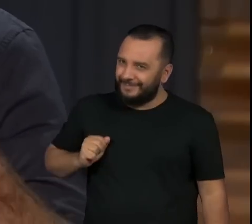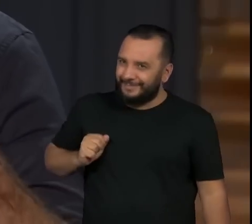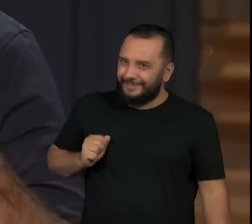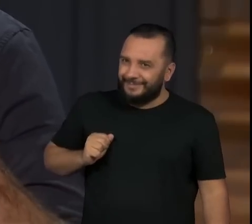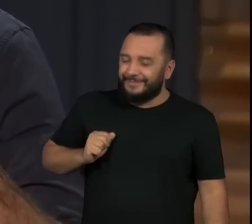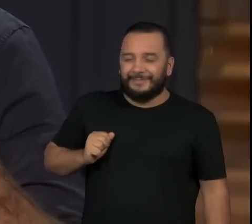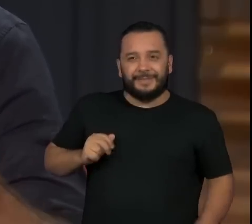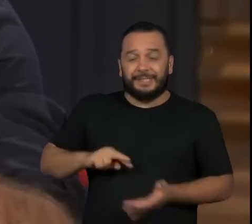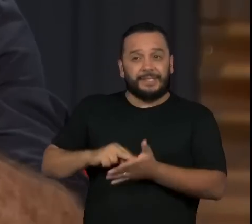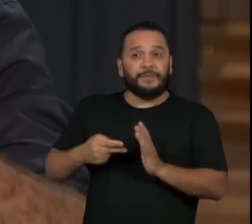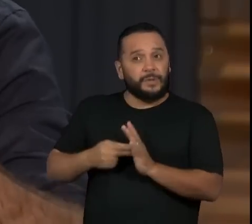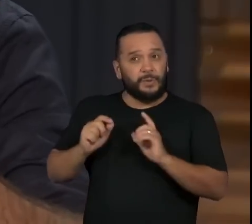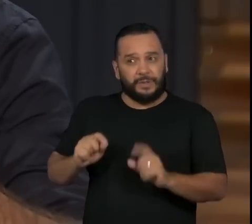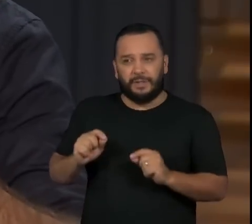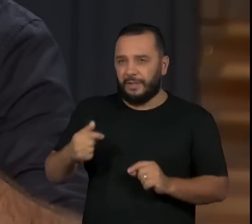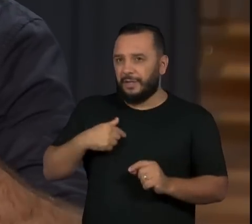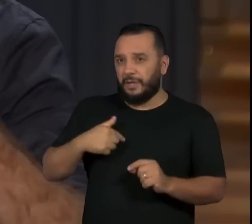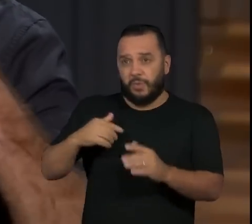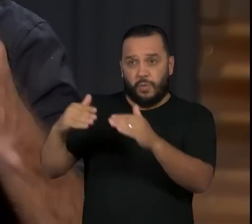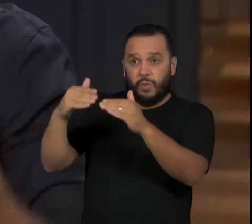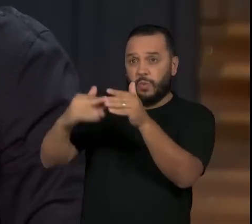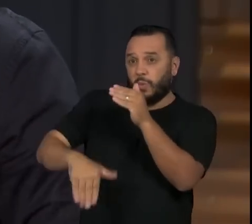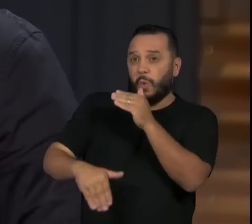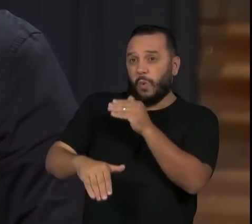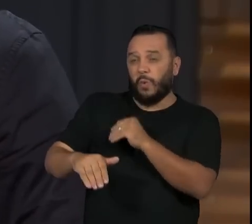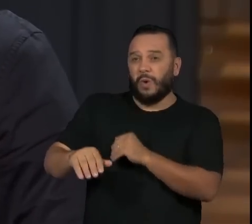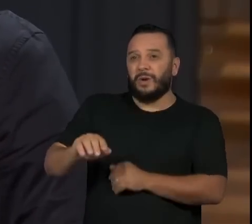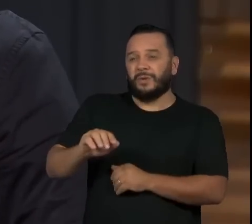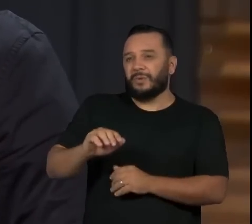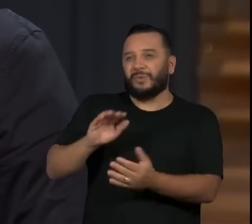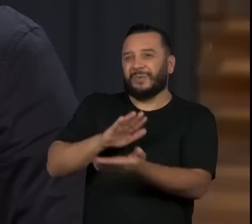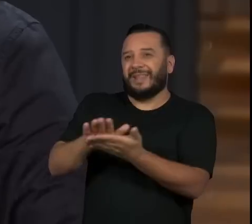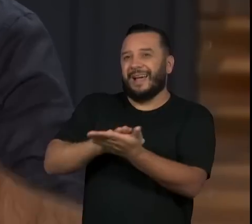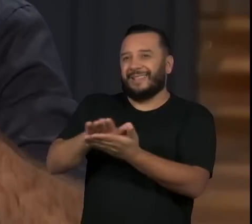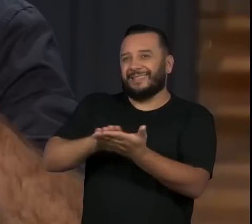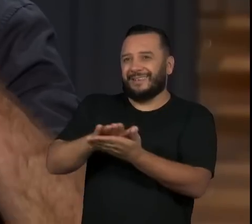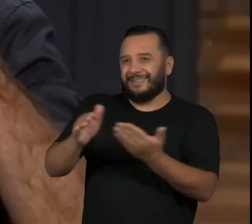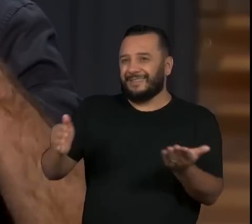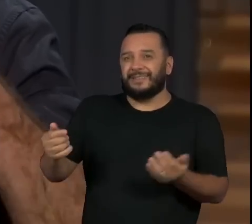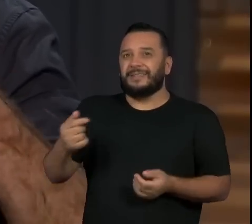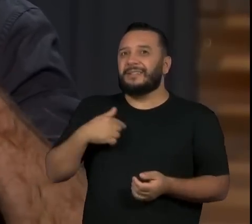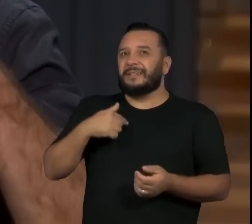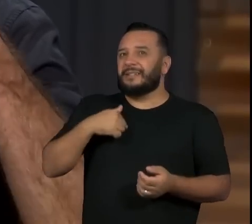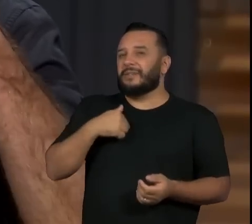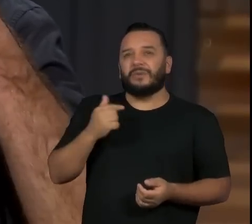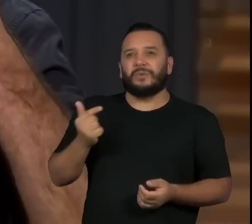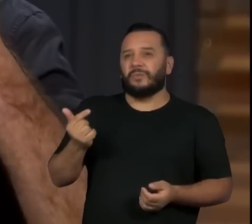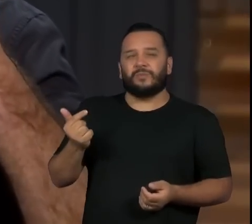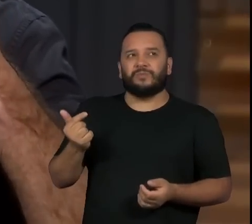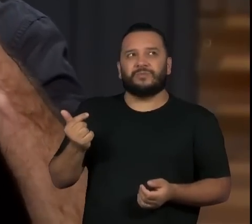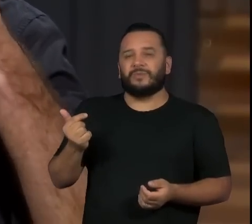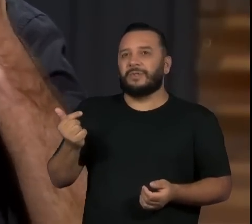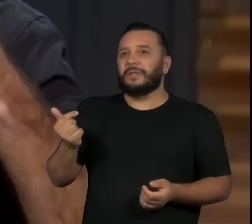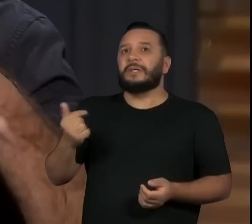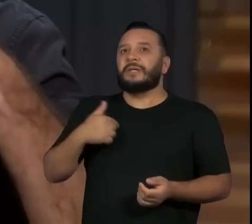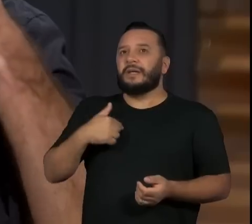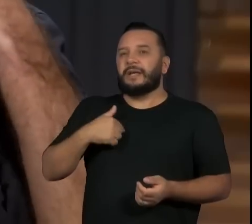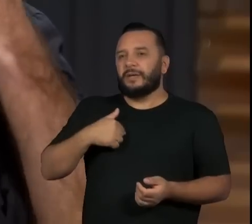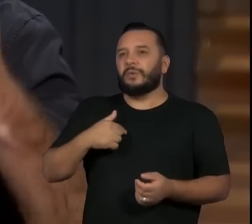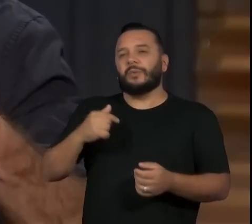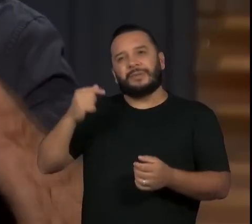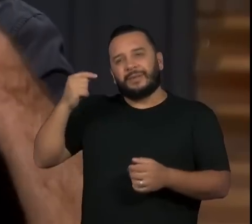seguinte, poxa, eu não concordo com nada disso hoje em dia. Eu consigo me ver como alguém que emprestou o